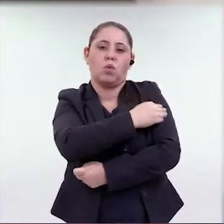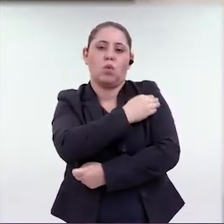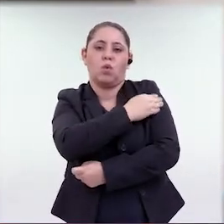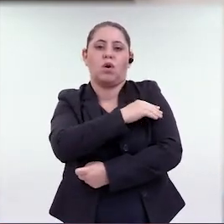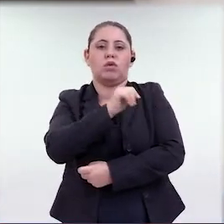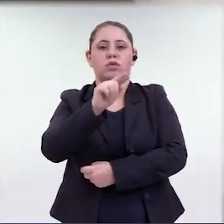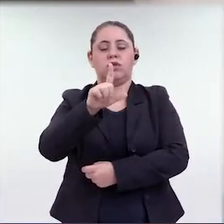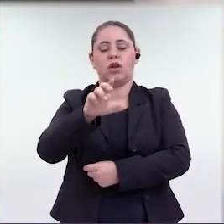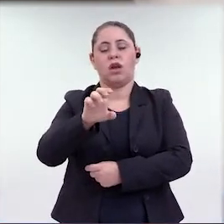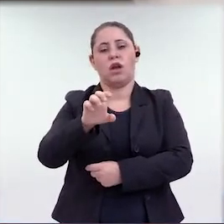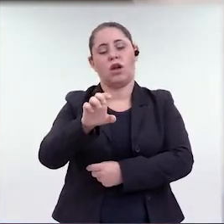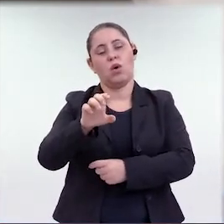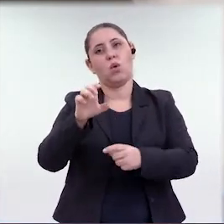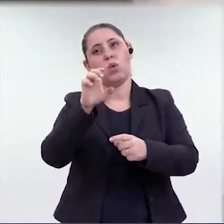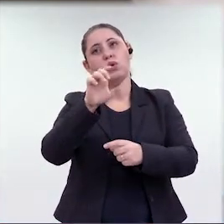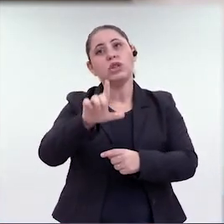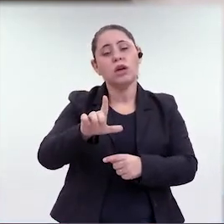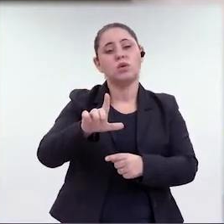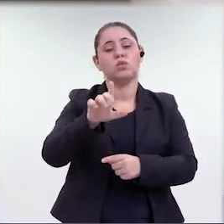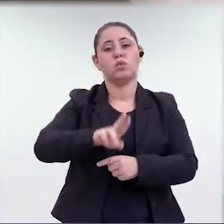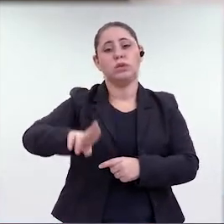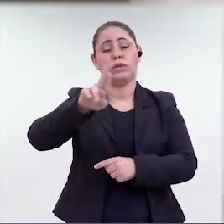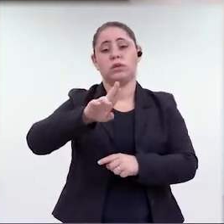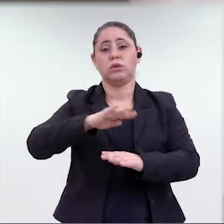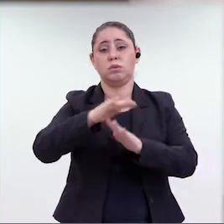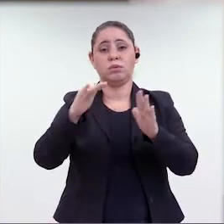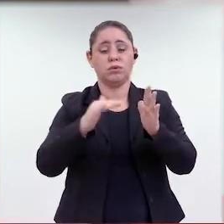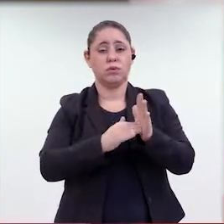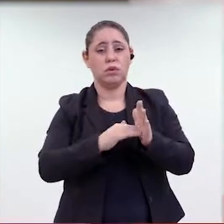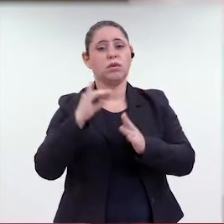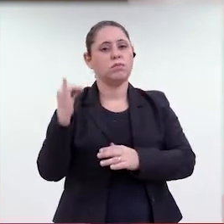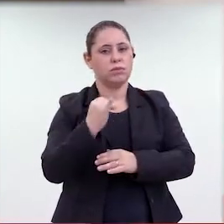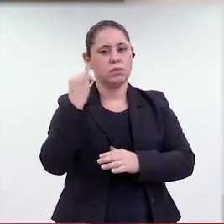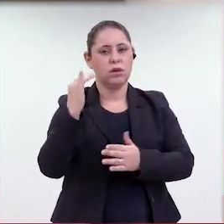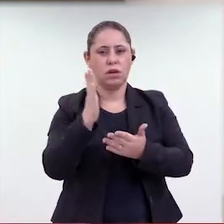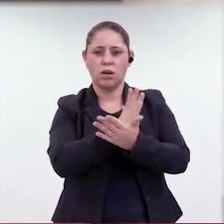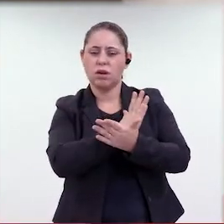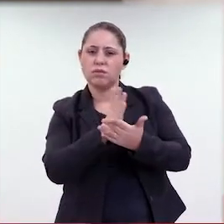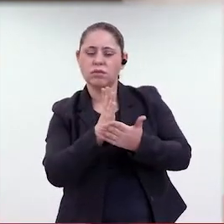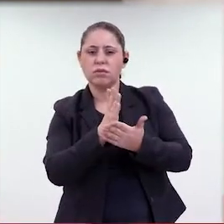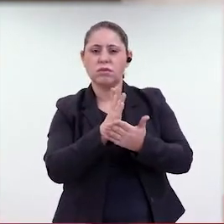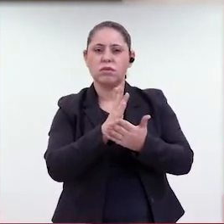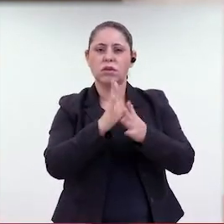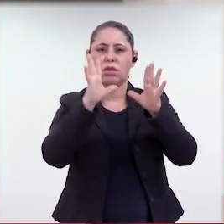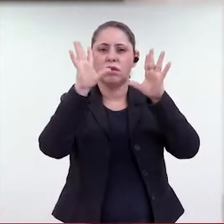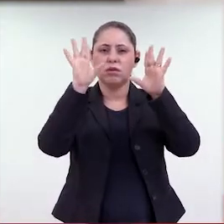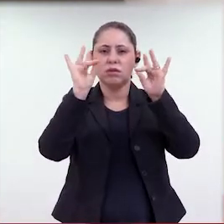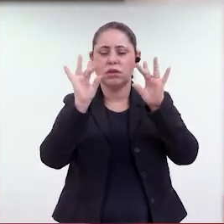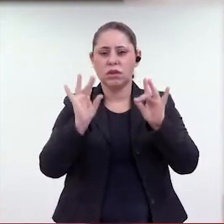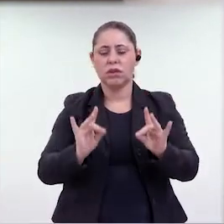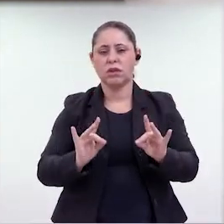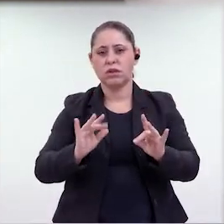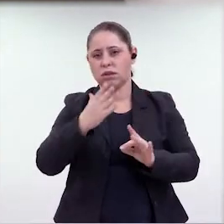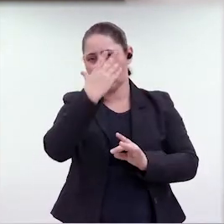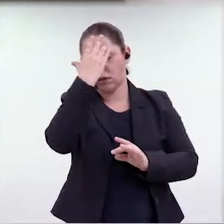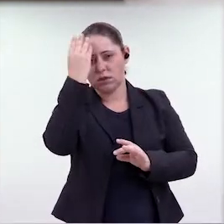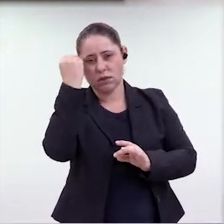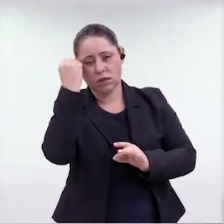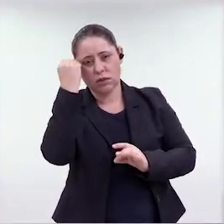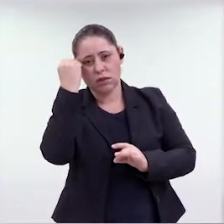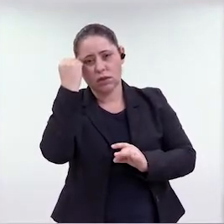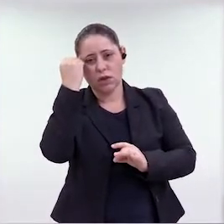para praticamente tudo, né? E é importante porque às vezes a gente esquece de um detalhe, alguns detalhes. Aqui a gente tem